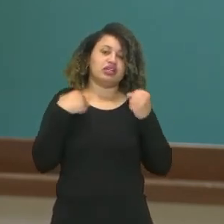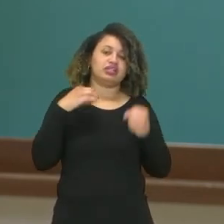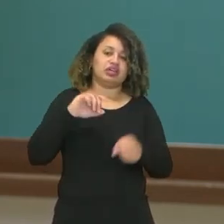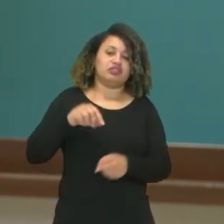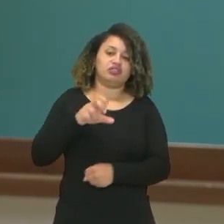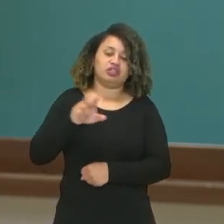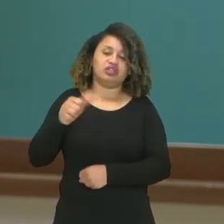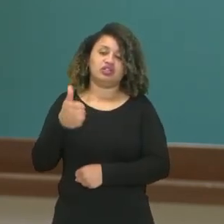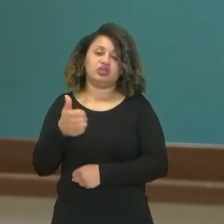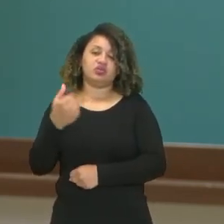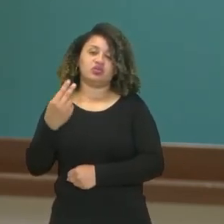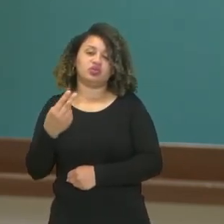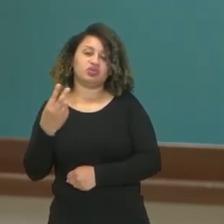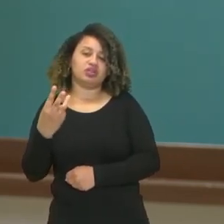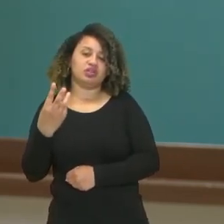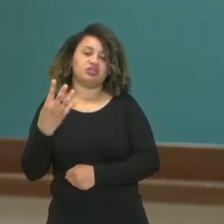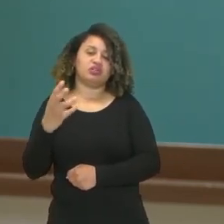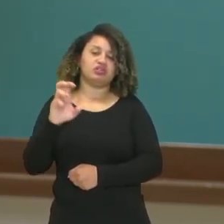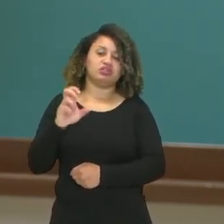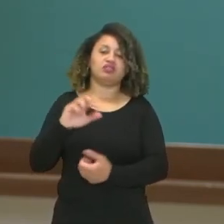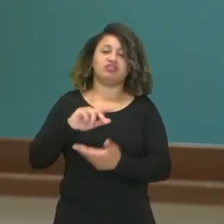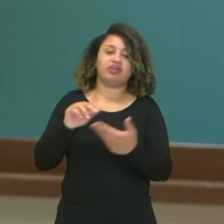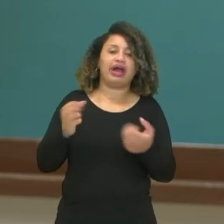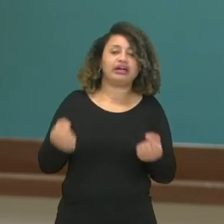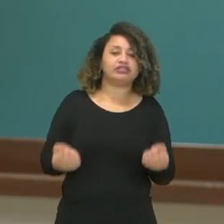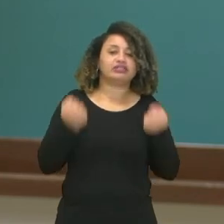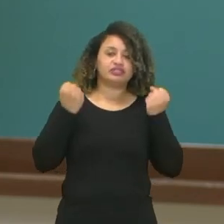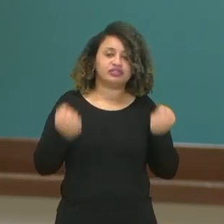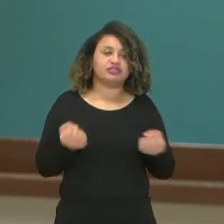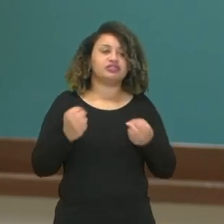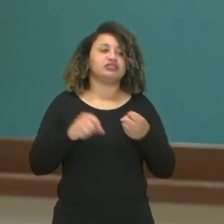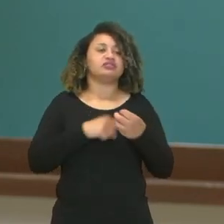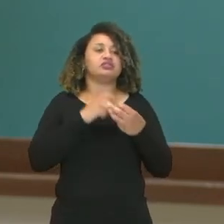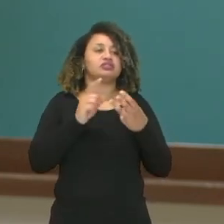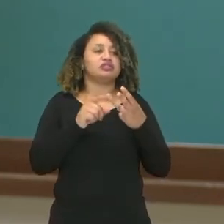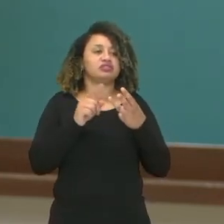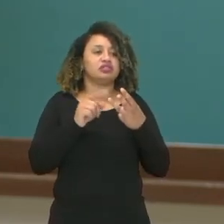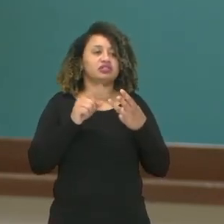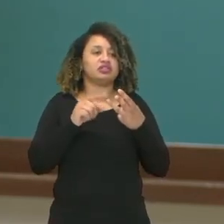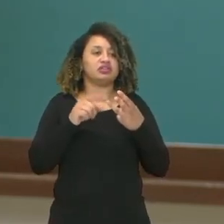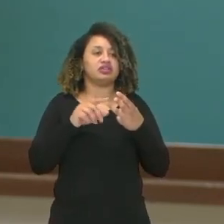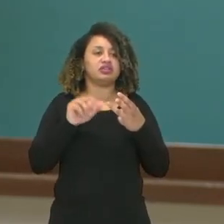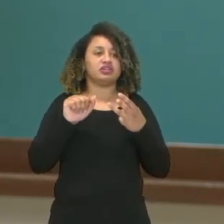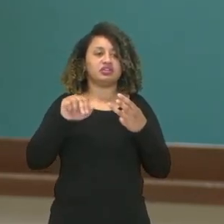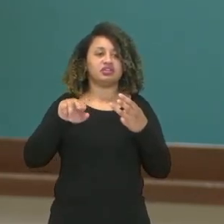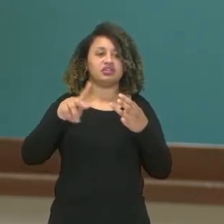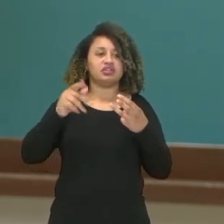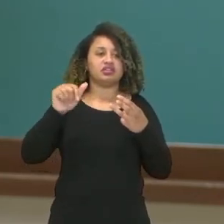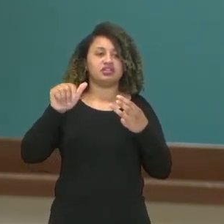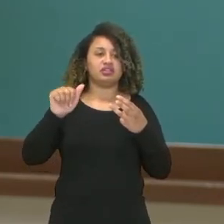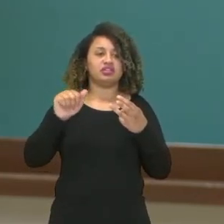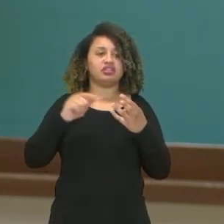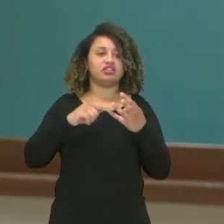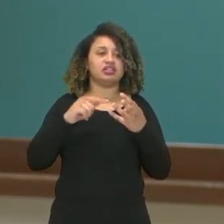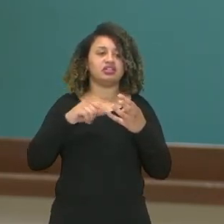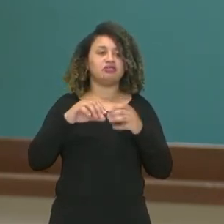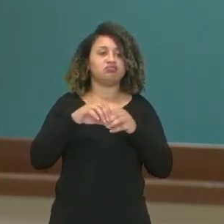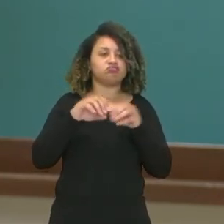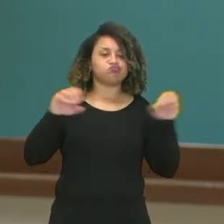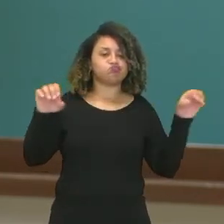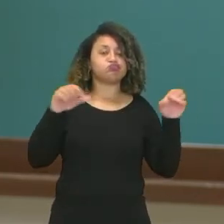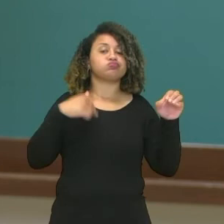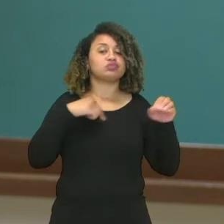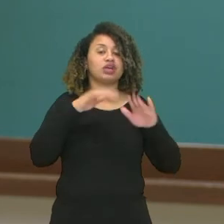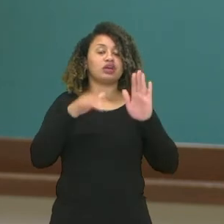1 quilo, 2, 3, 4, 5, né? Vários tamanhos. Anilhas, barras, tornozeleiras, né? Então,